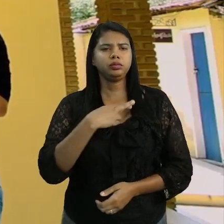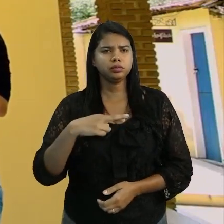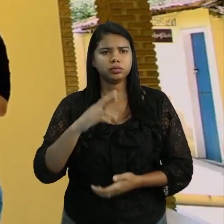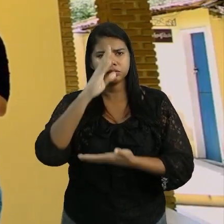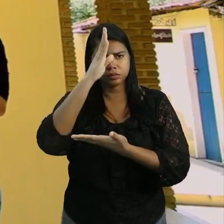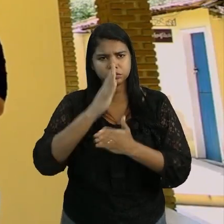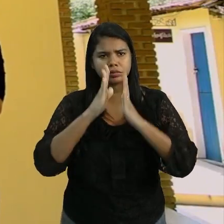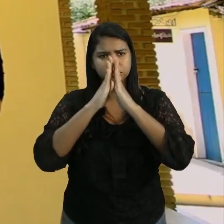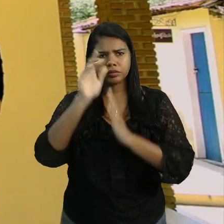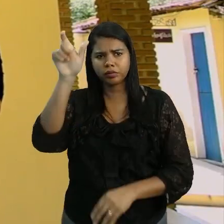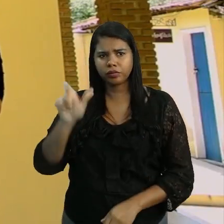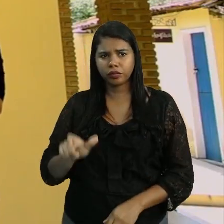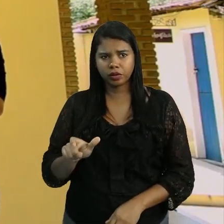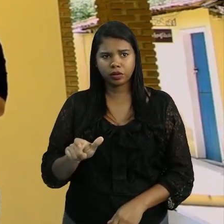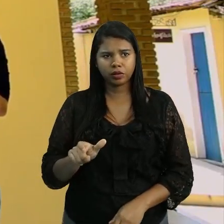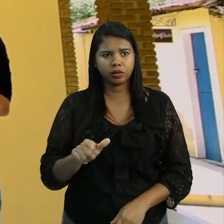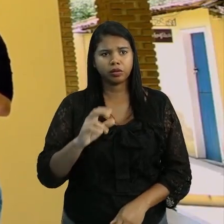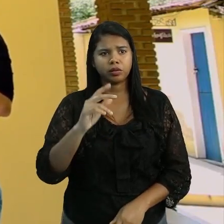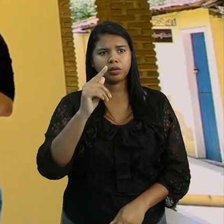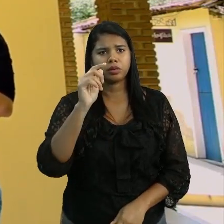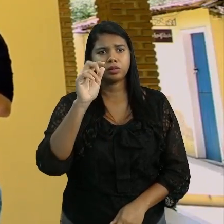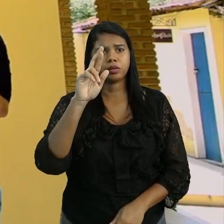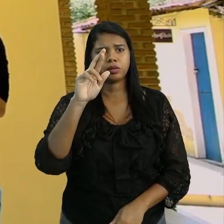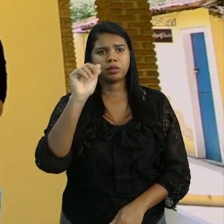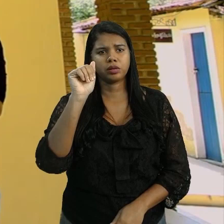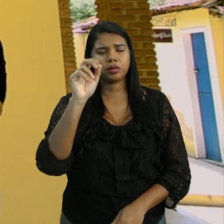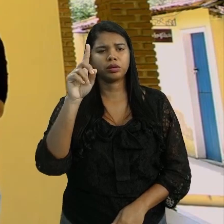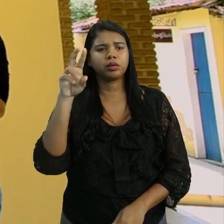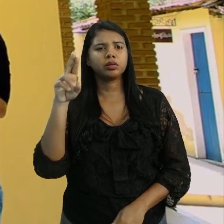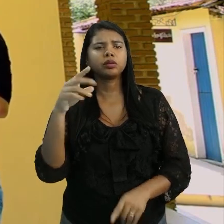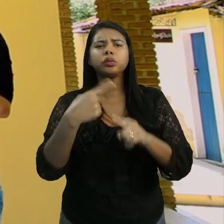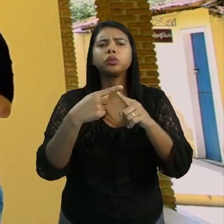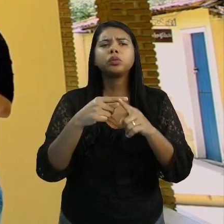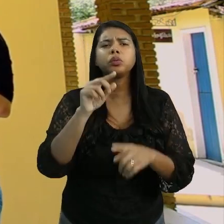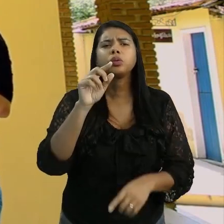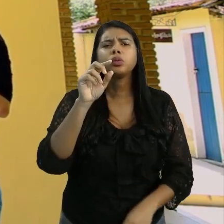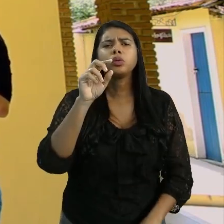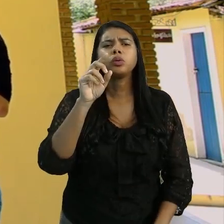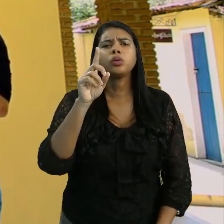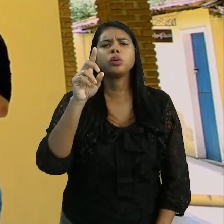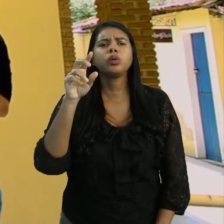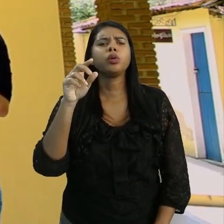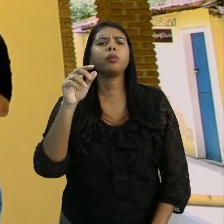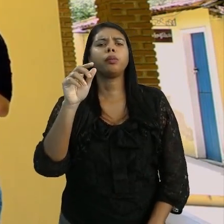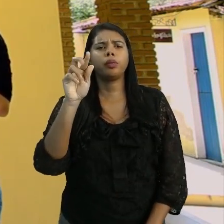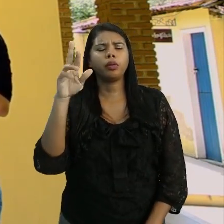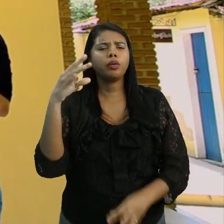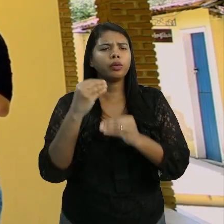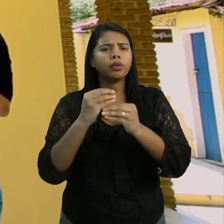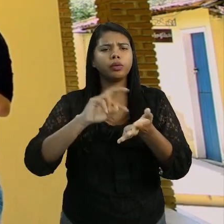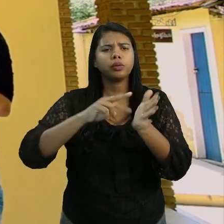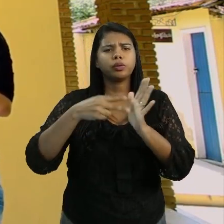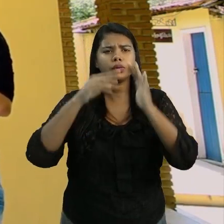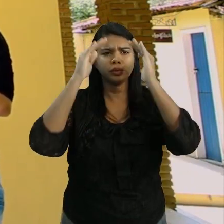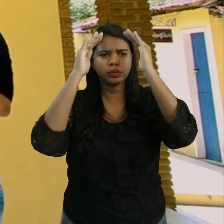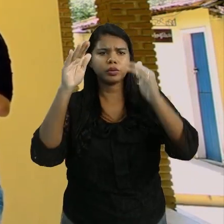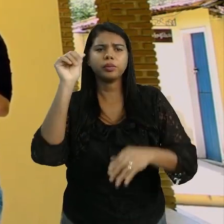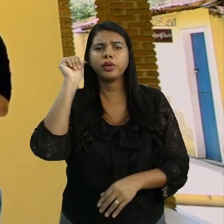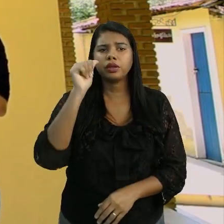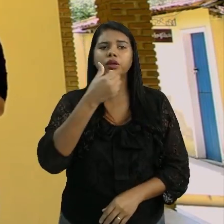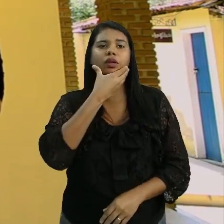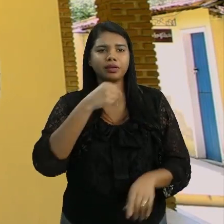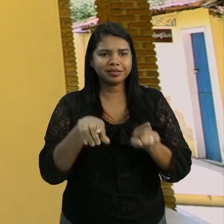servo. Krishna é um dos nomes de Deus, significa o todo atrativo, o todo completo. E Guru significa mestre.